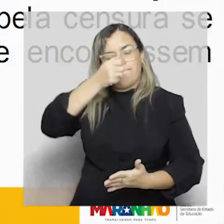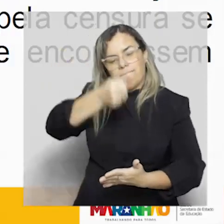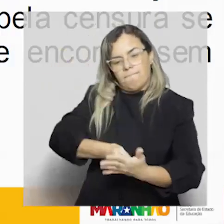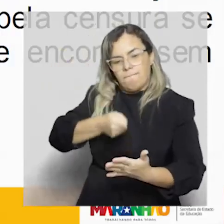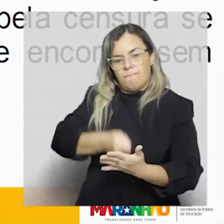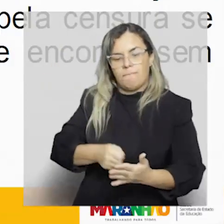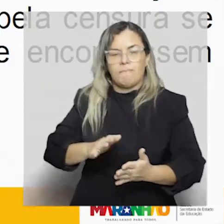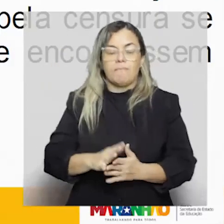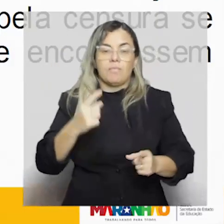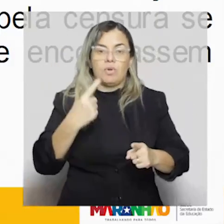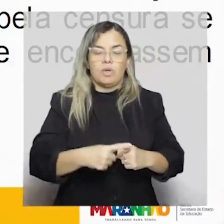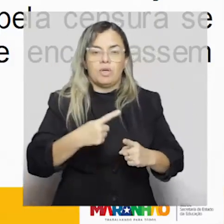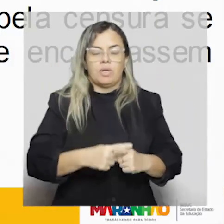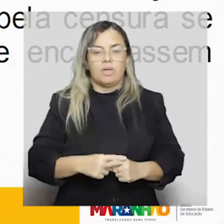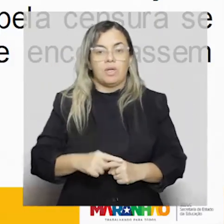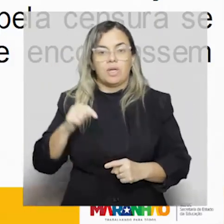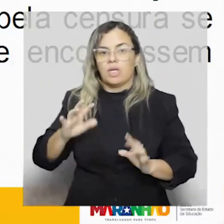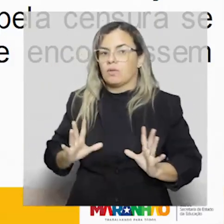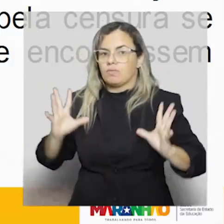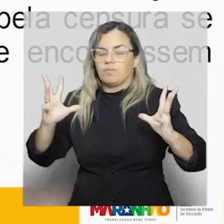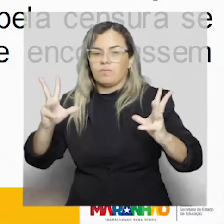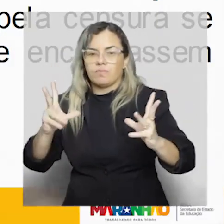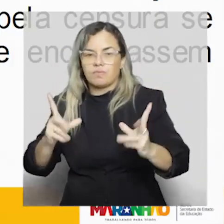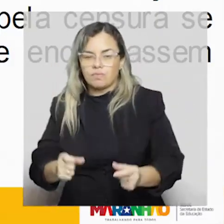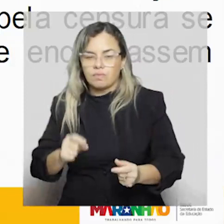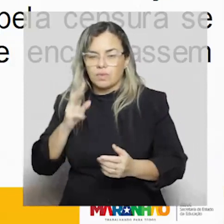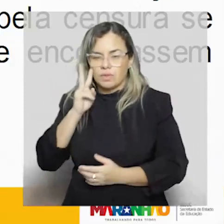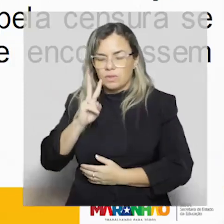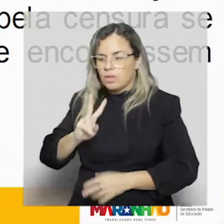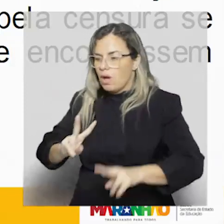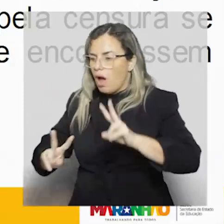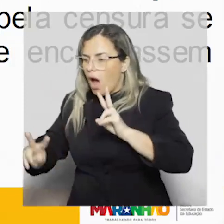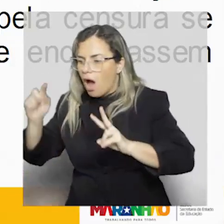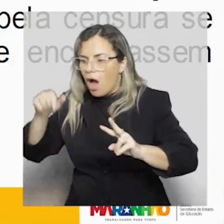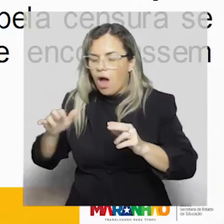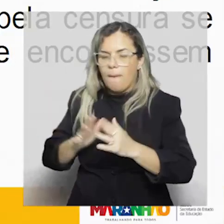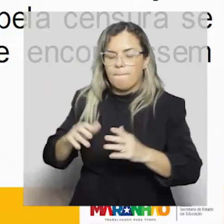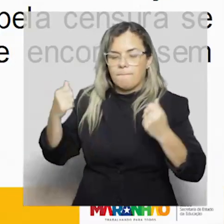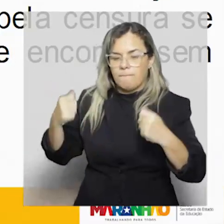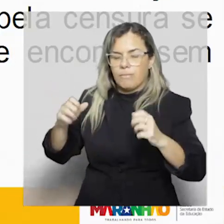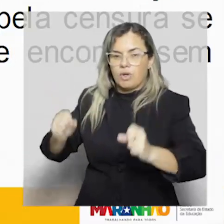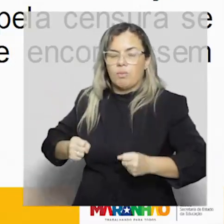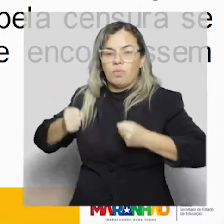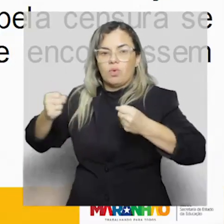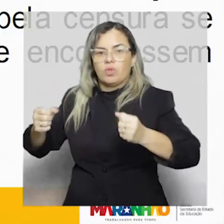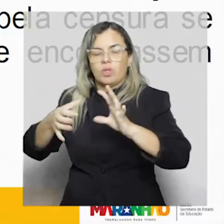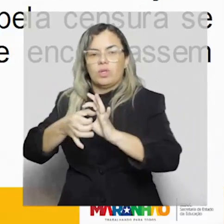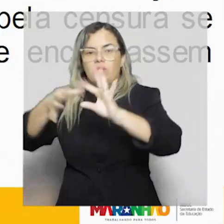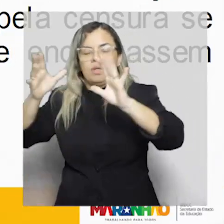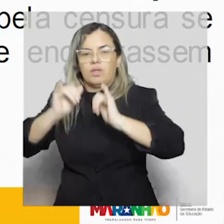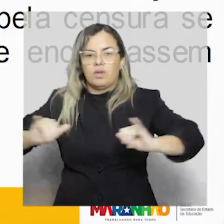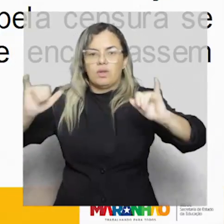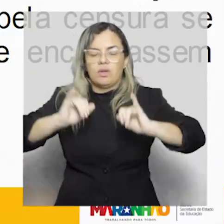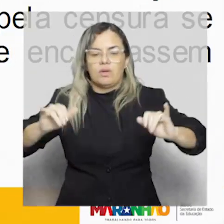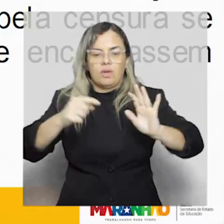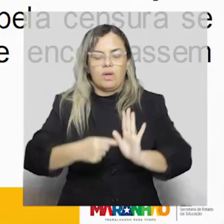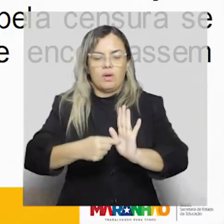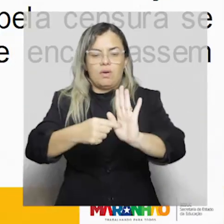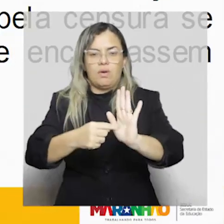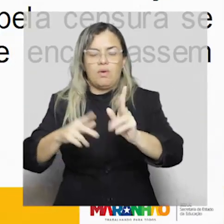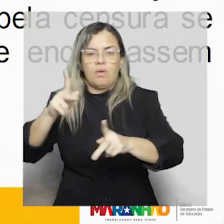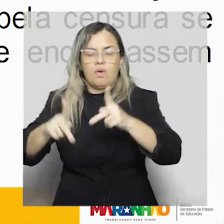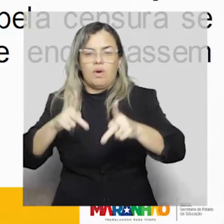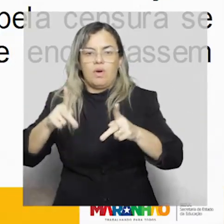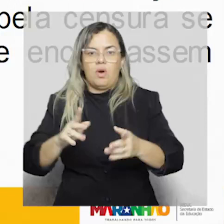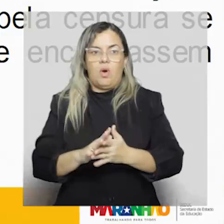deveria ser avaliada e censurada para saber o que podia e o que não podia ser colocado para que o público